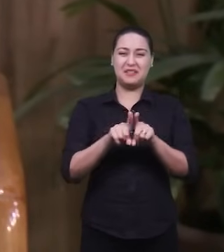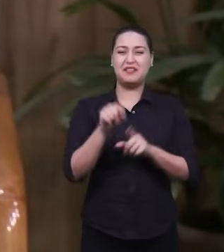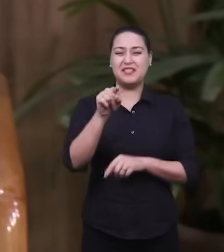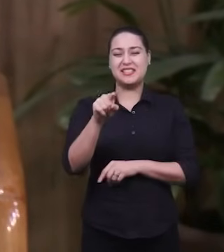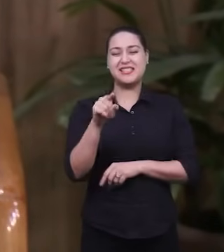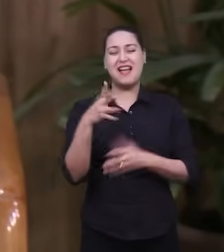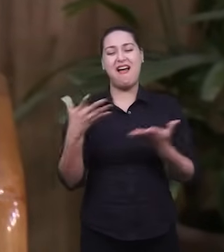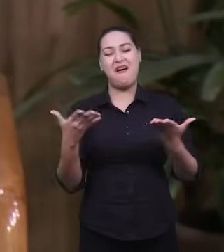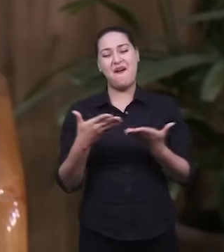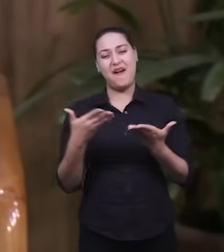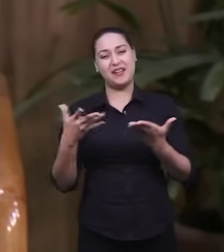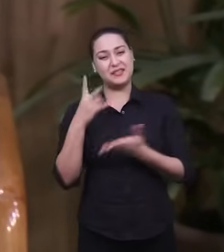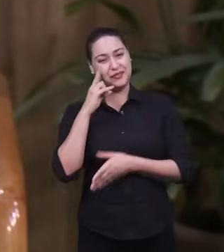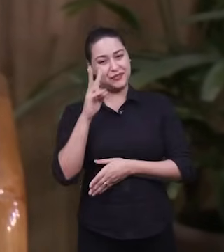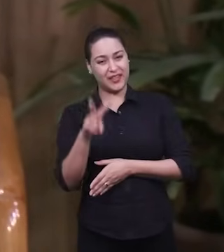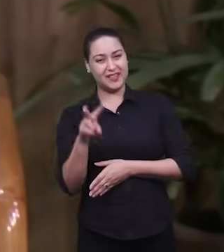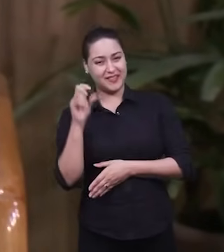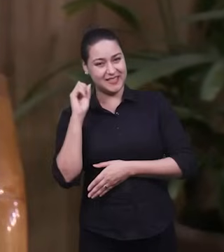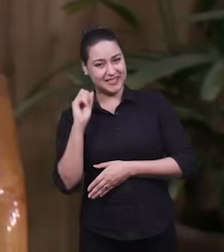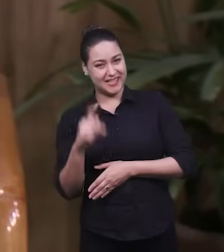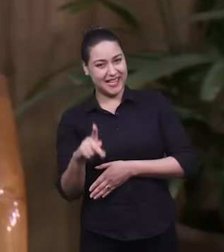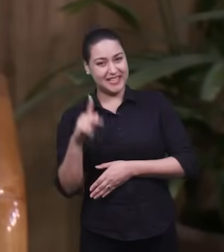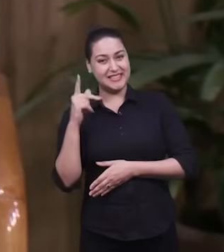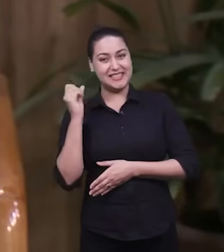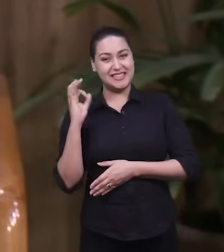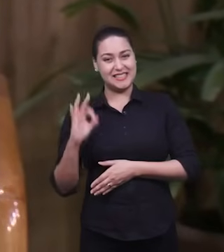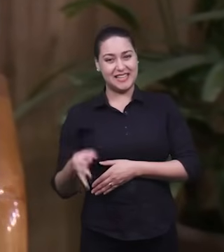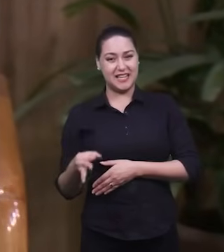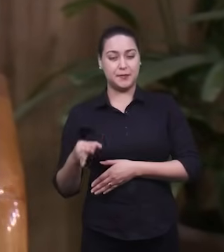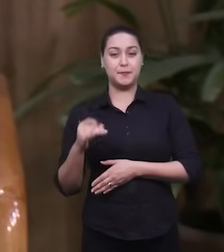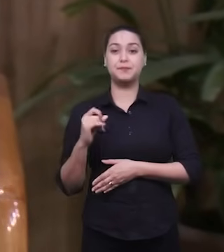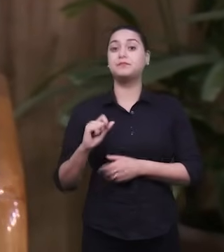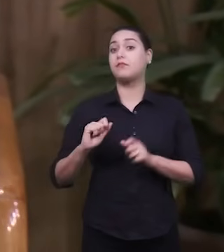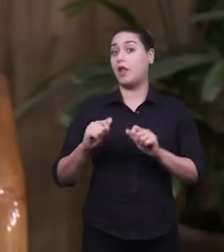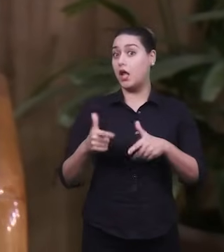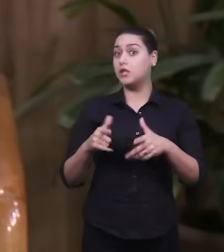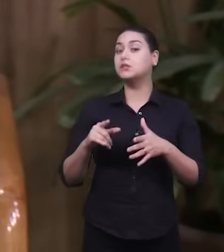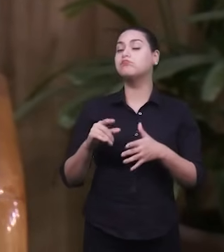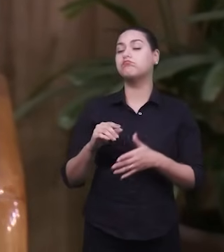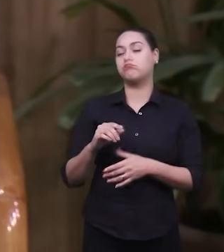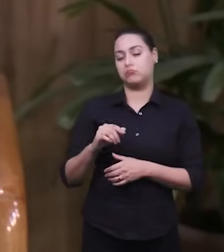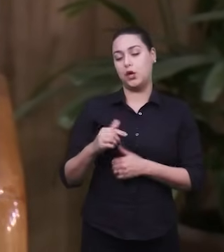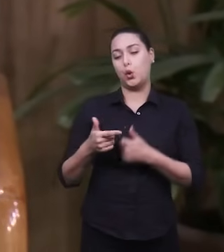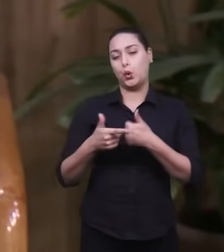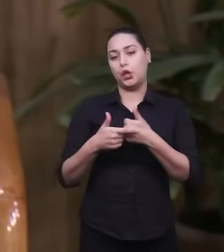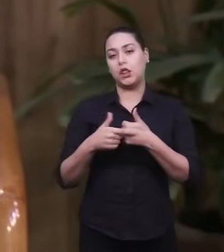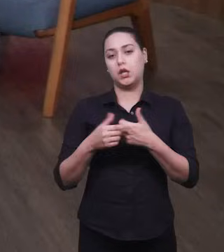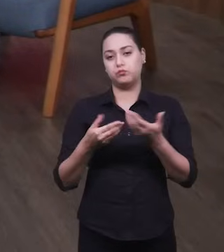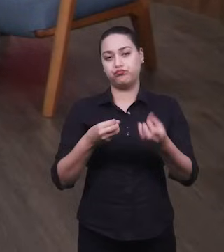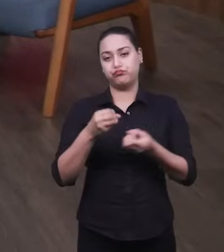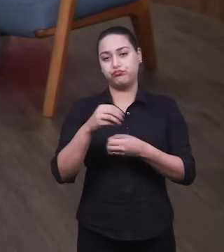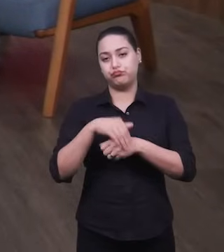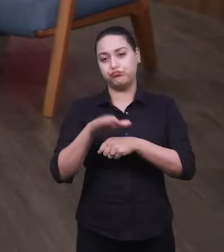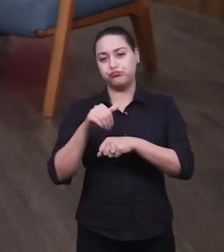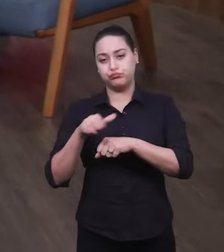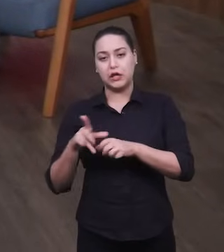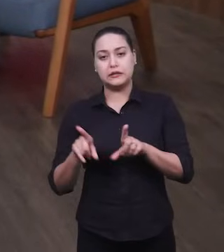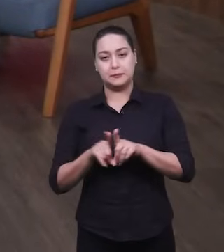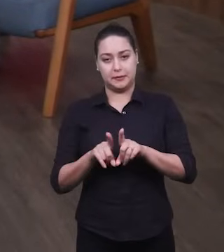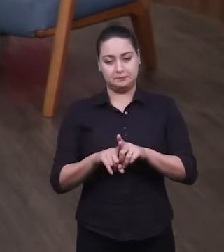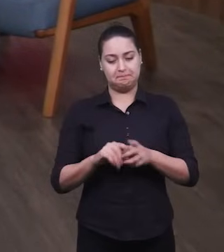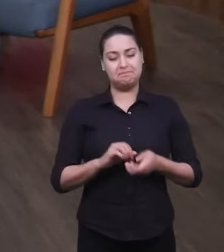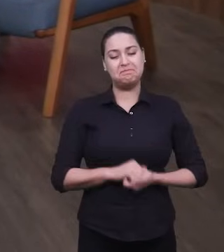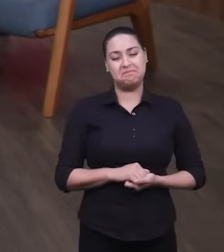está ouvindo hoje à noite, tá certo? Então não deixe de fazer essa sua ação, essa sua interação com o nosso conteúdo. Agora a gente